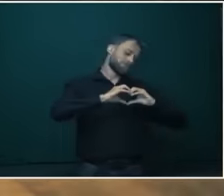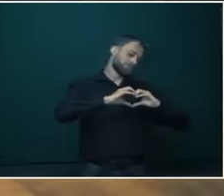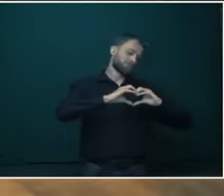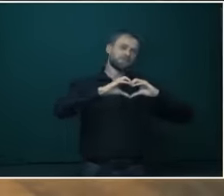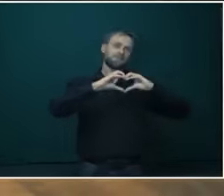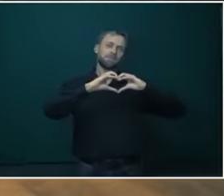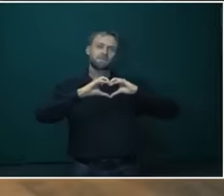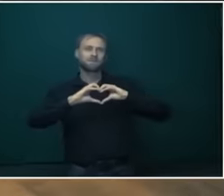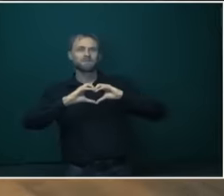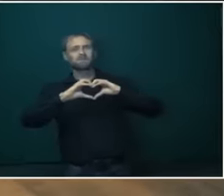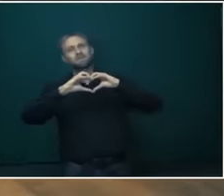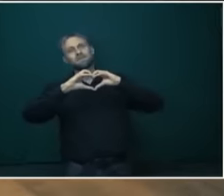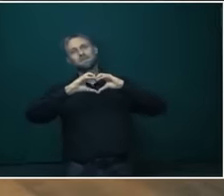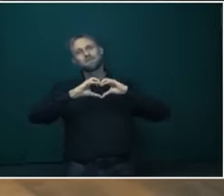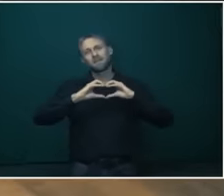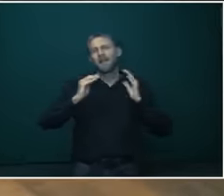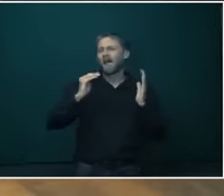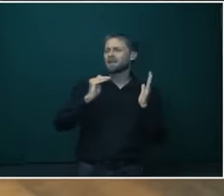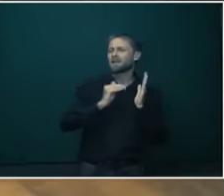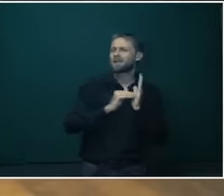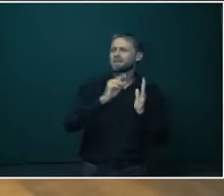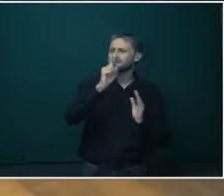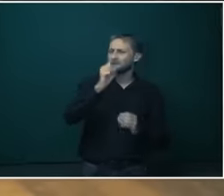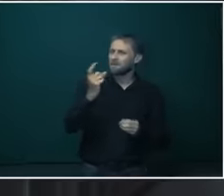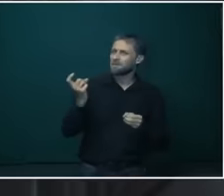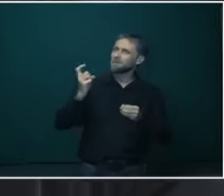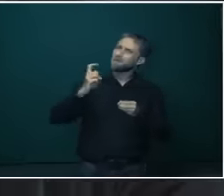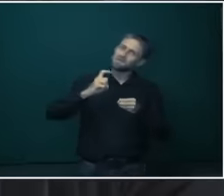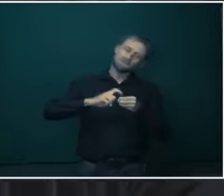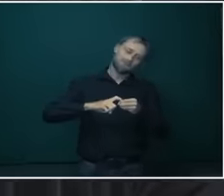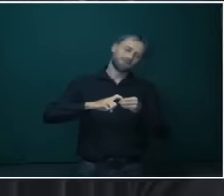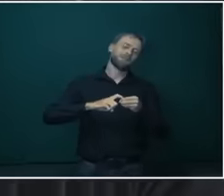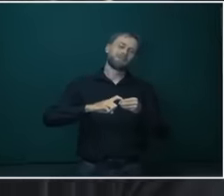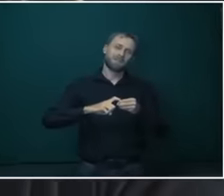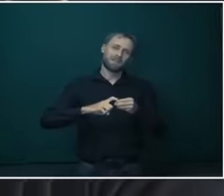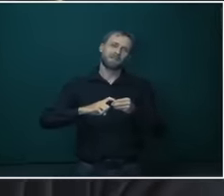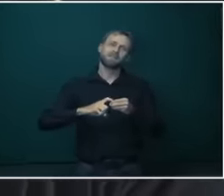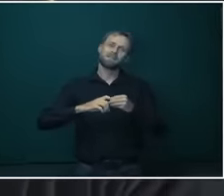Brasília. Até você